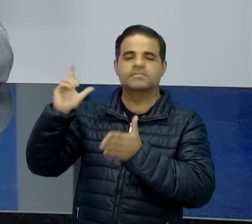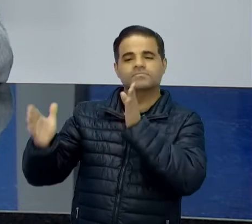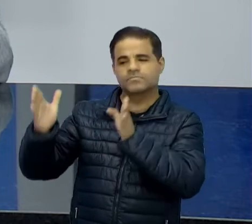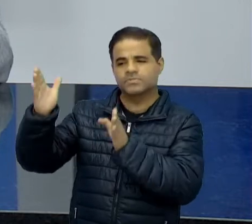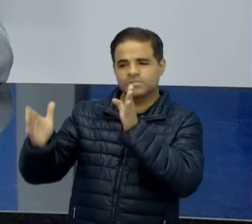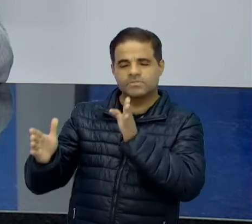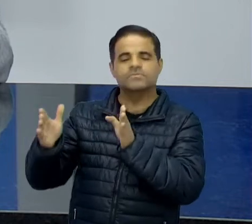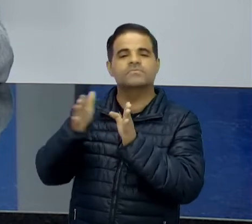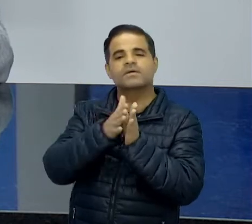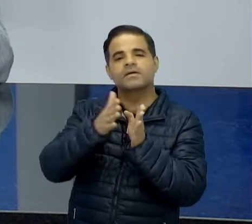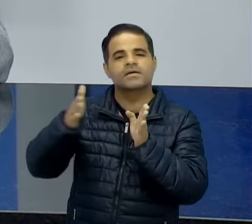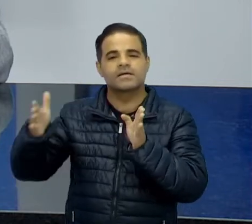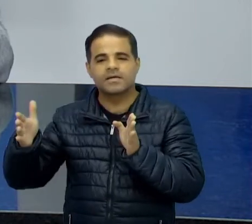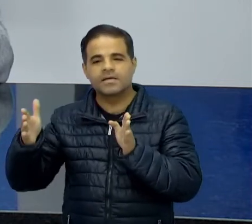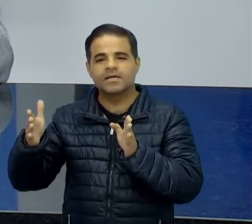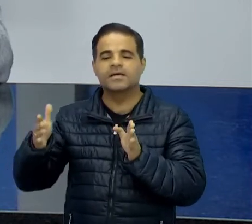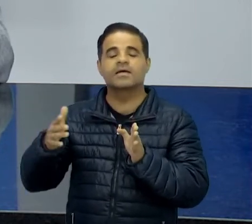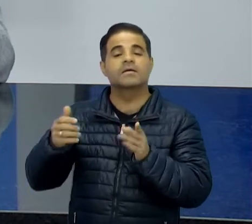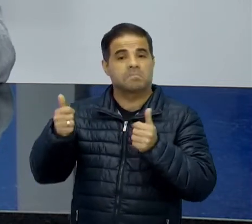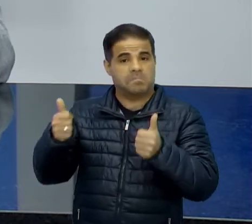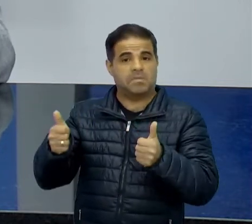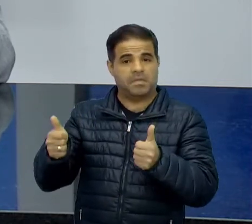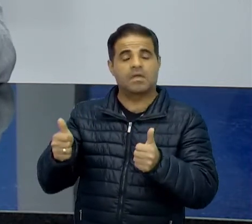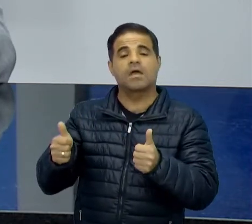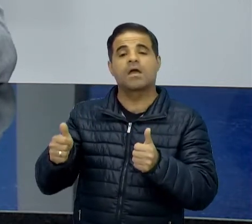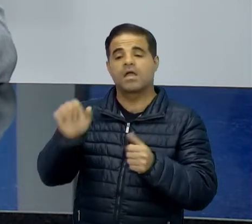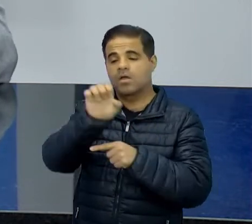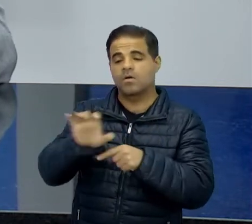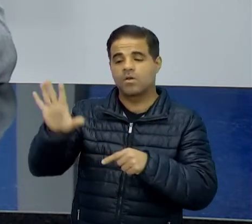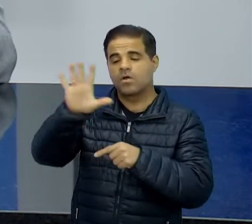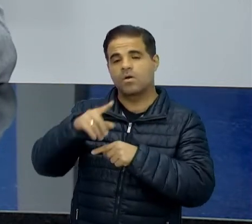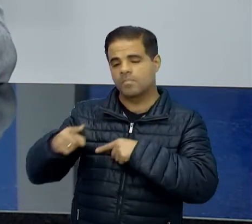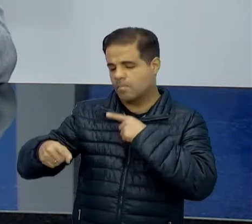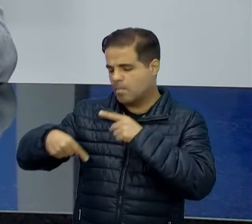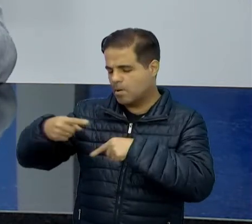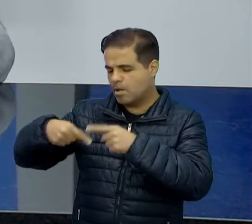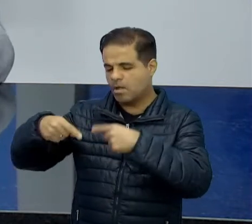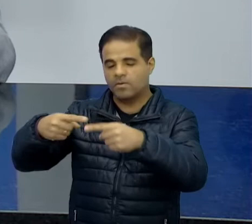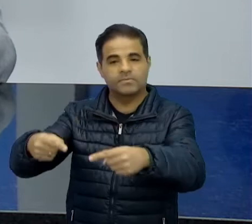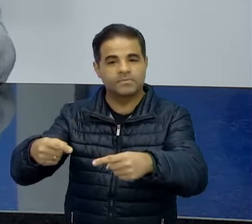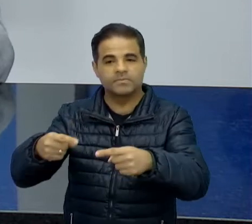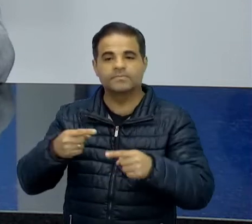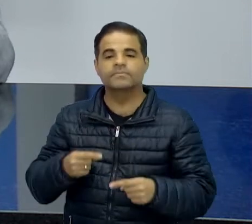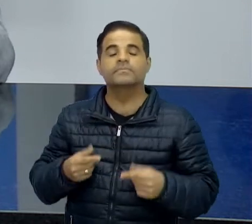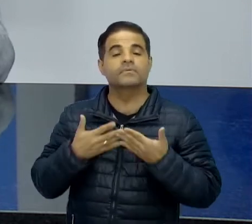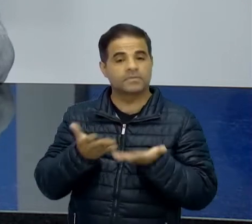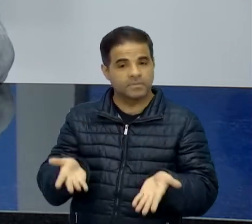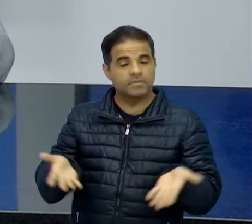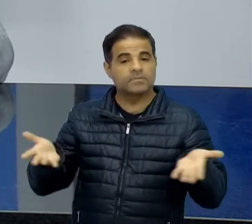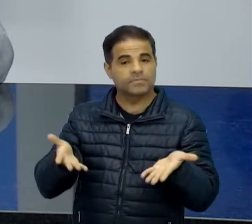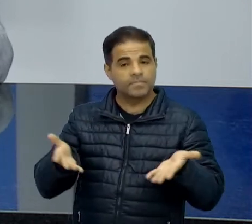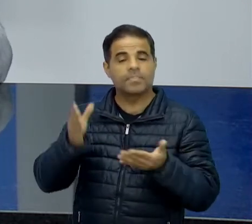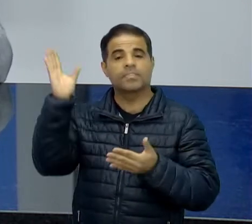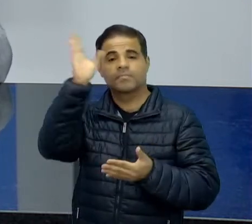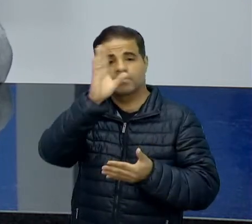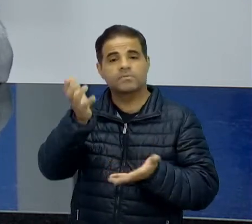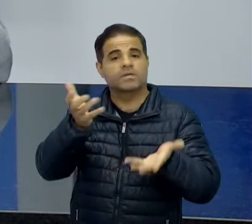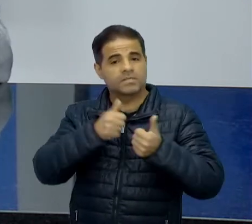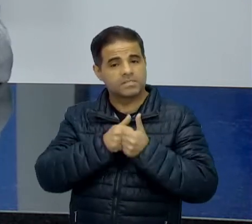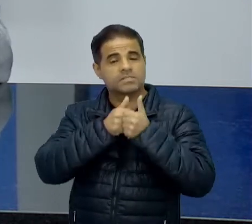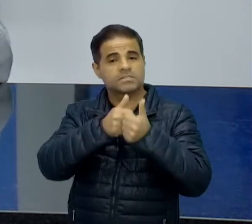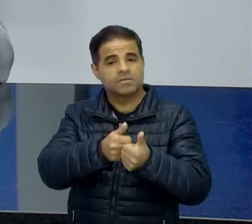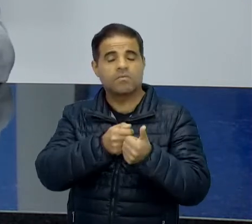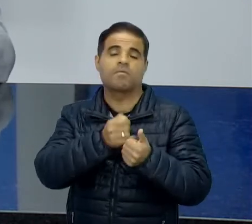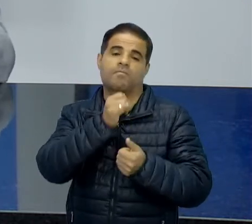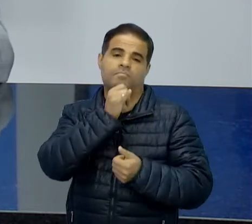da Bela Época, tá? Que é o período onde a Europa se modernizou. Então a Europa se modernizou e o Brasil queria seguir o mesmo